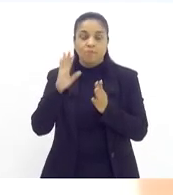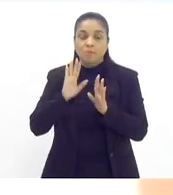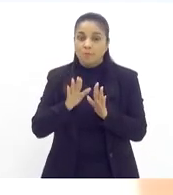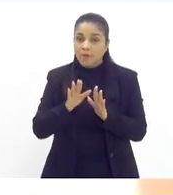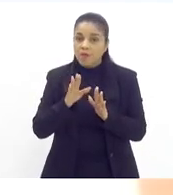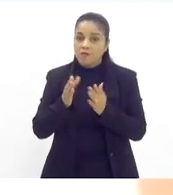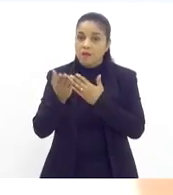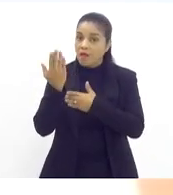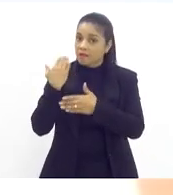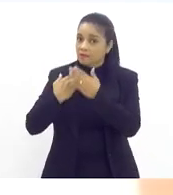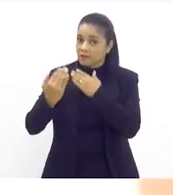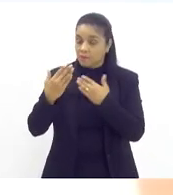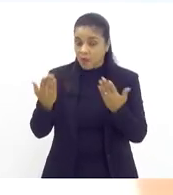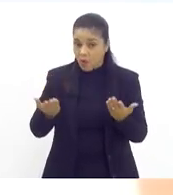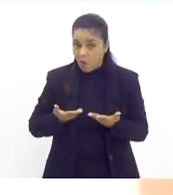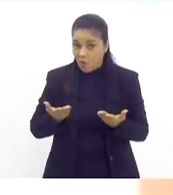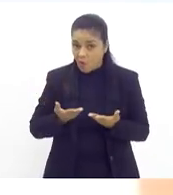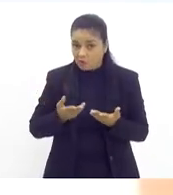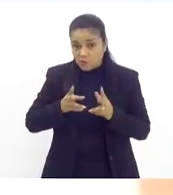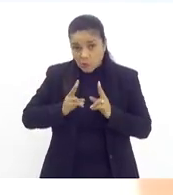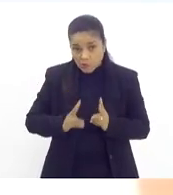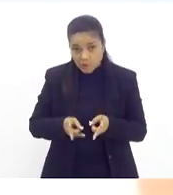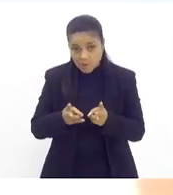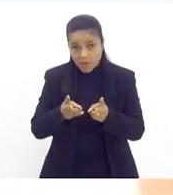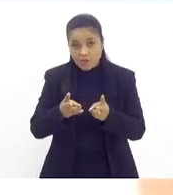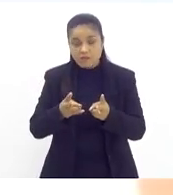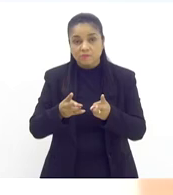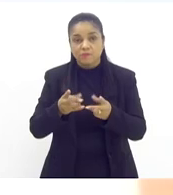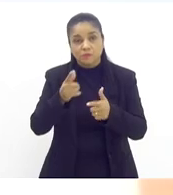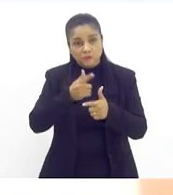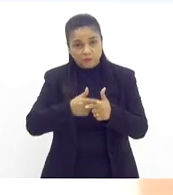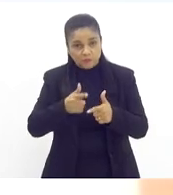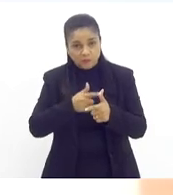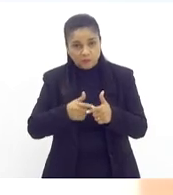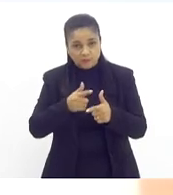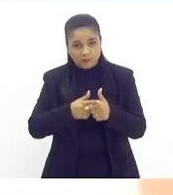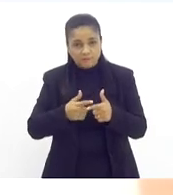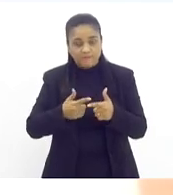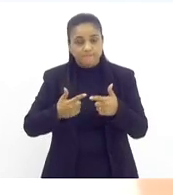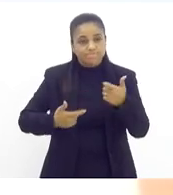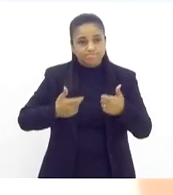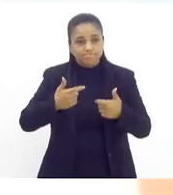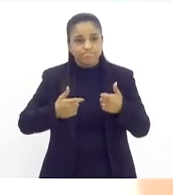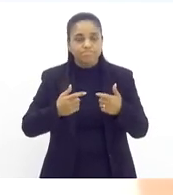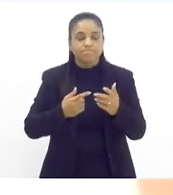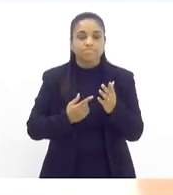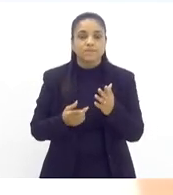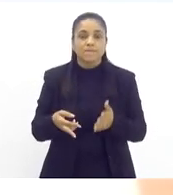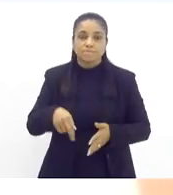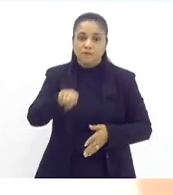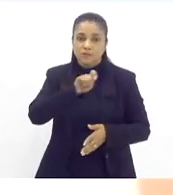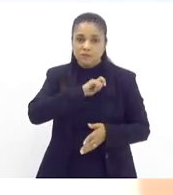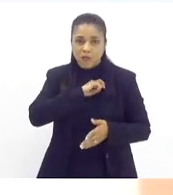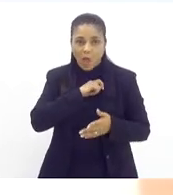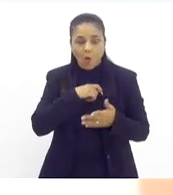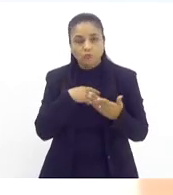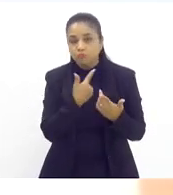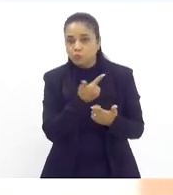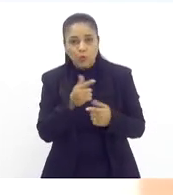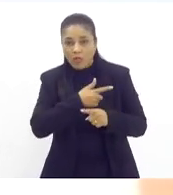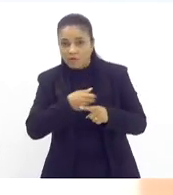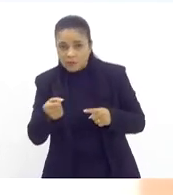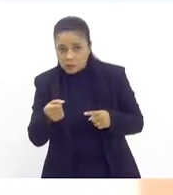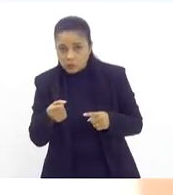que os mesmos conflitos que geram essa guerra fiscal sem vencedores, no final das contas, esse